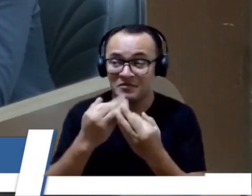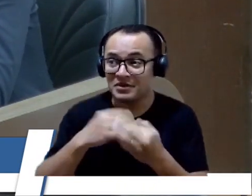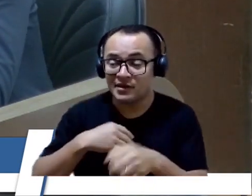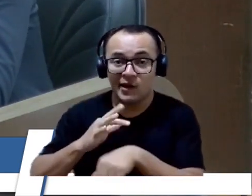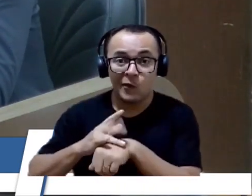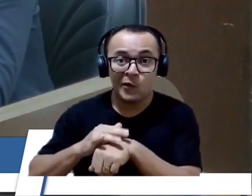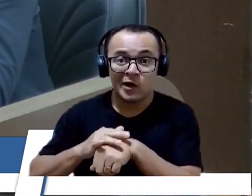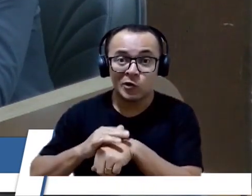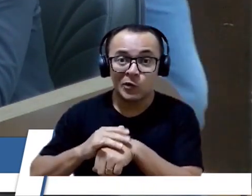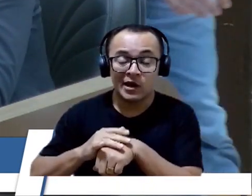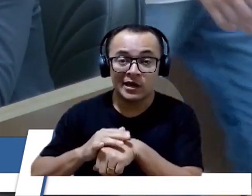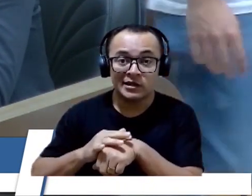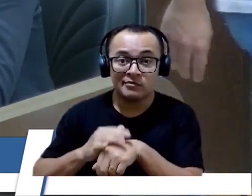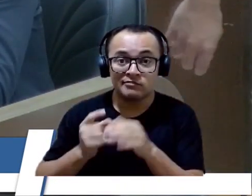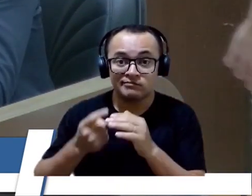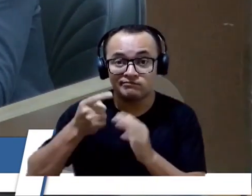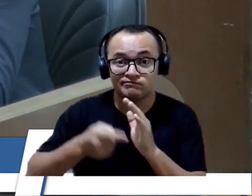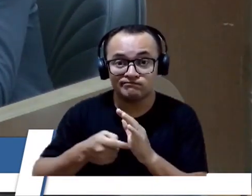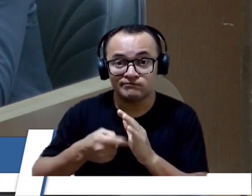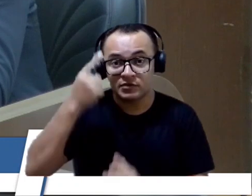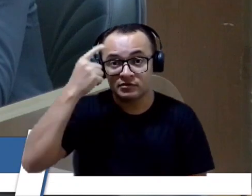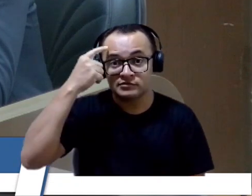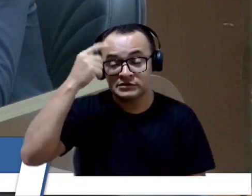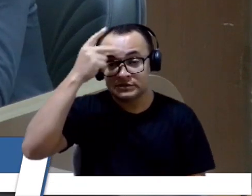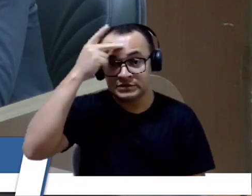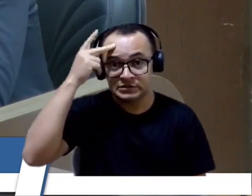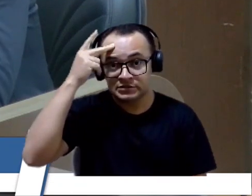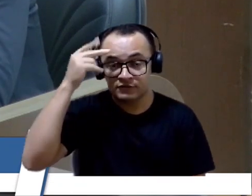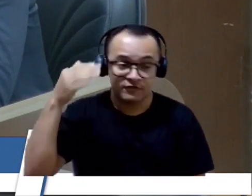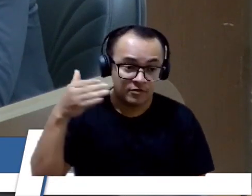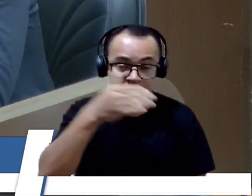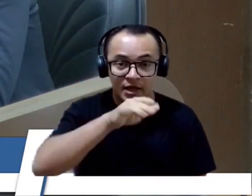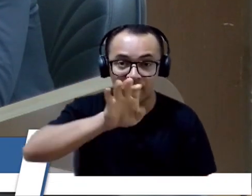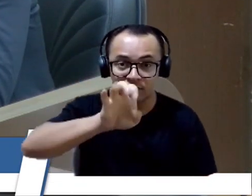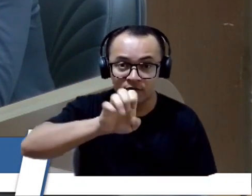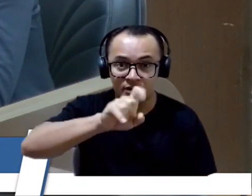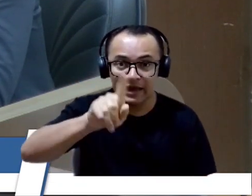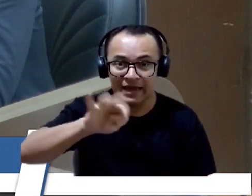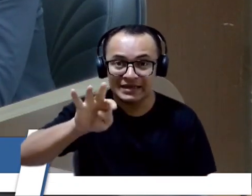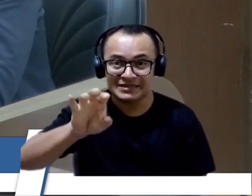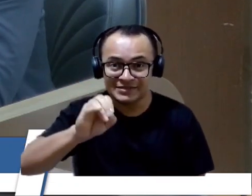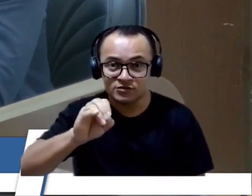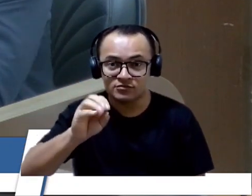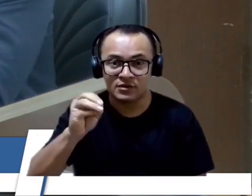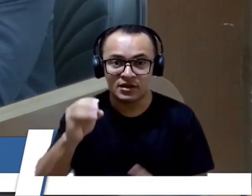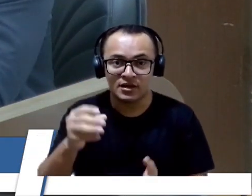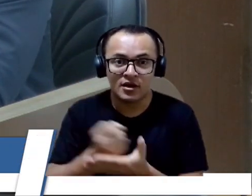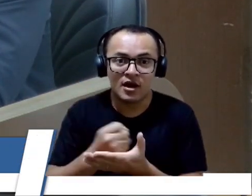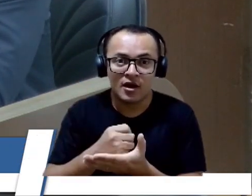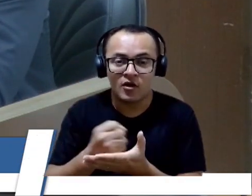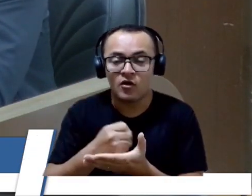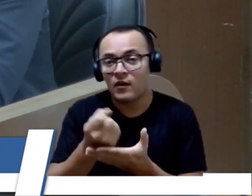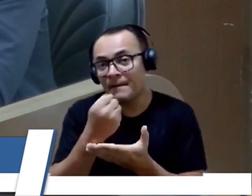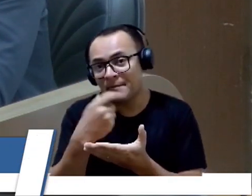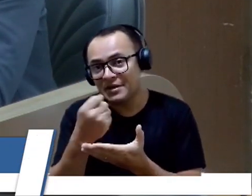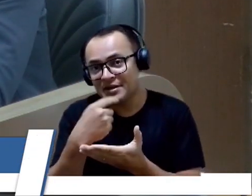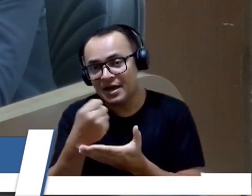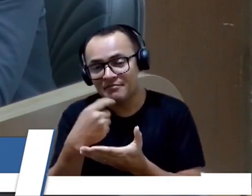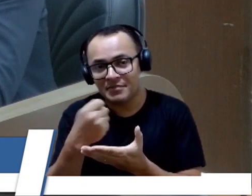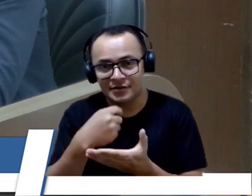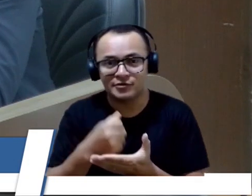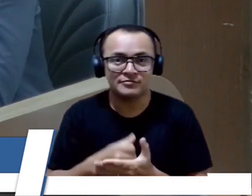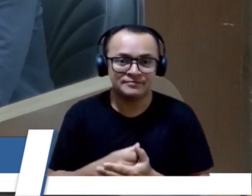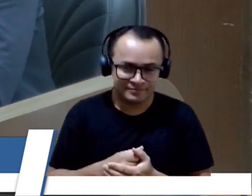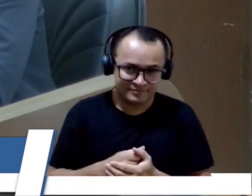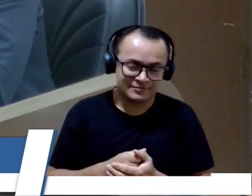primeira pessoa que eles pensam é levar no Ezio, para que o Ezio, né, passe a eles alguns medicamentos e que também faça